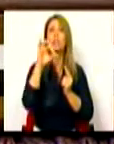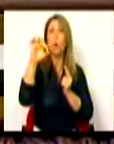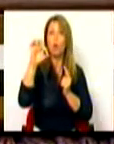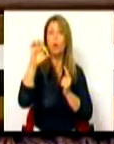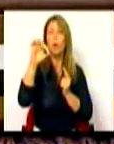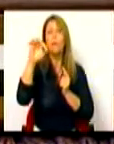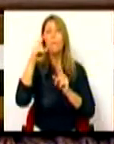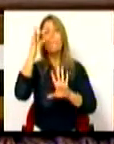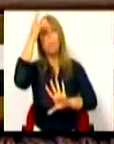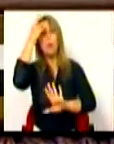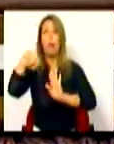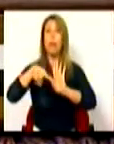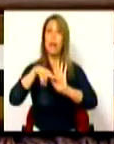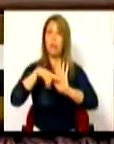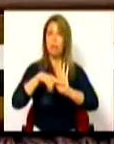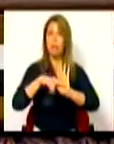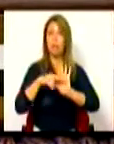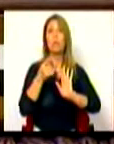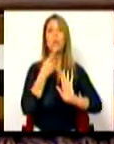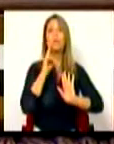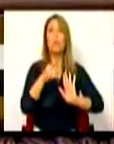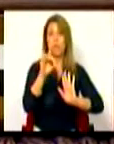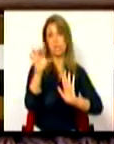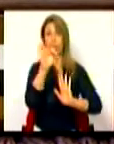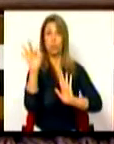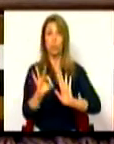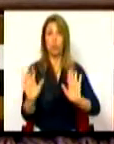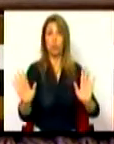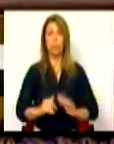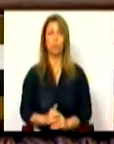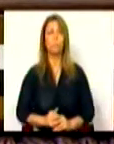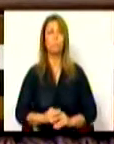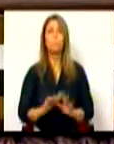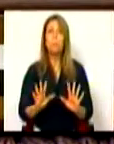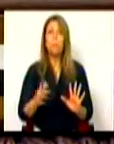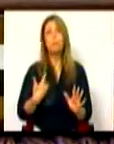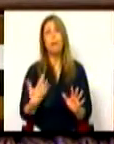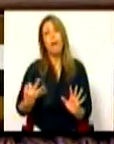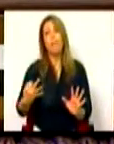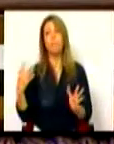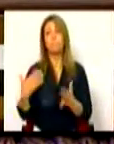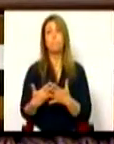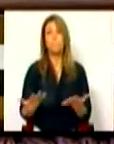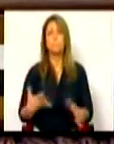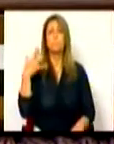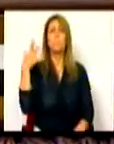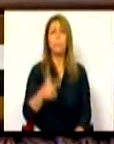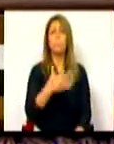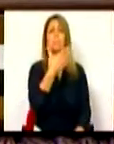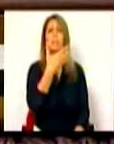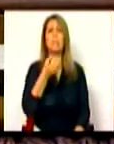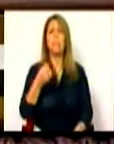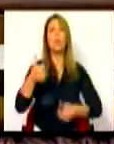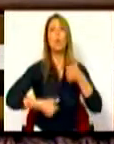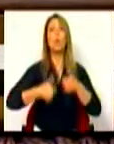parecer desfavorável, ou seja, 6%. Foram, entretanto, lançados 1.170 concursos